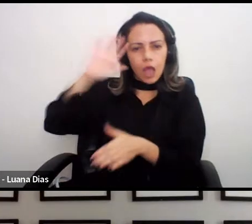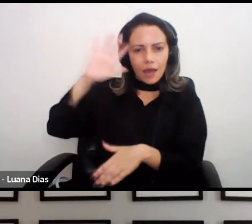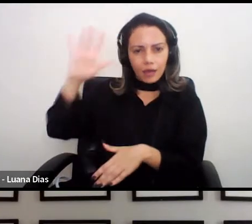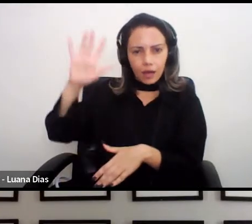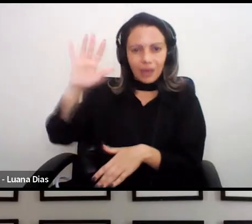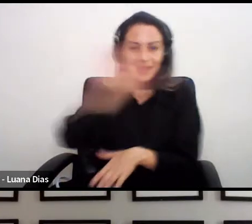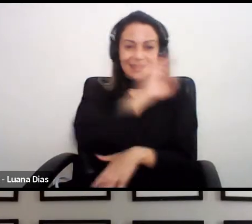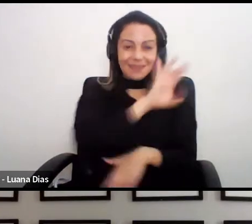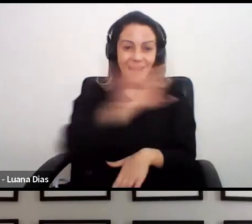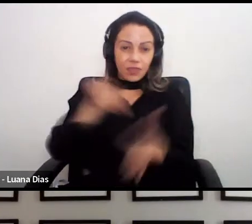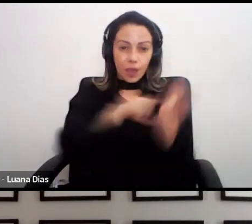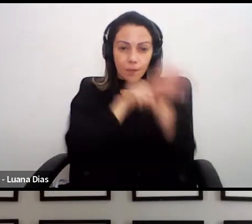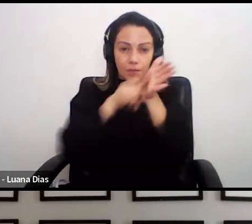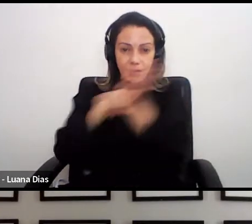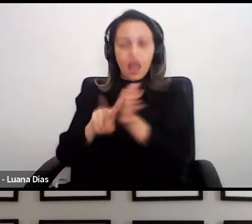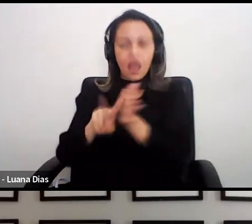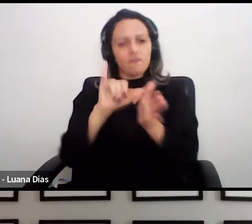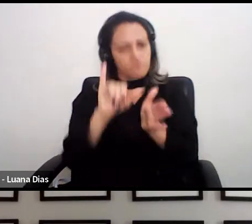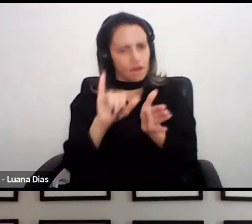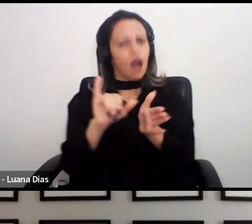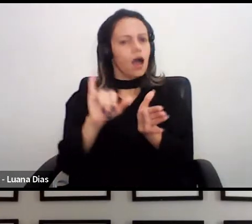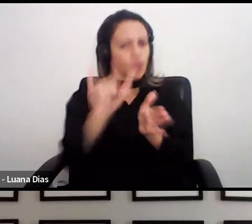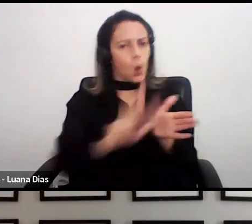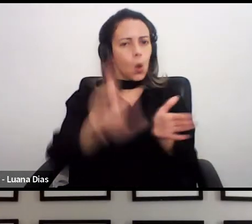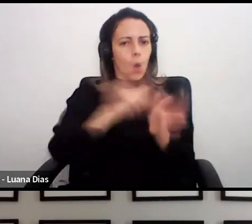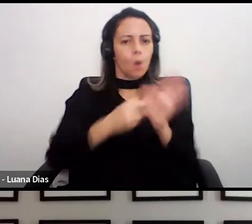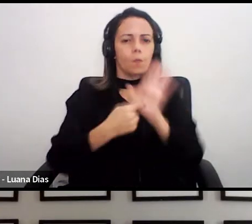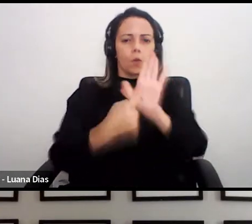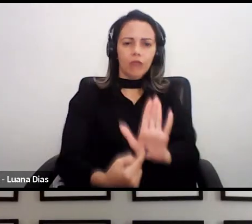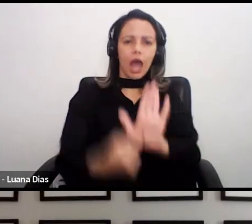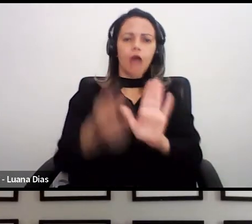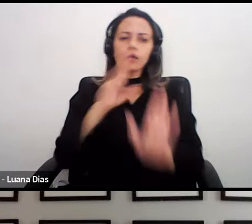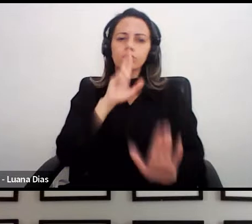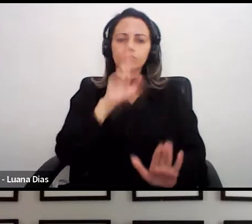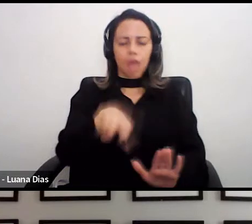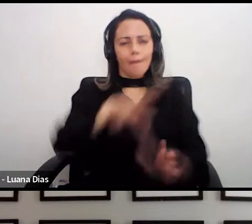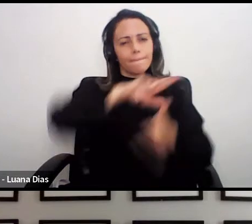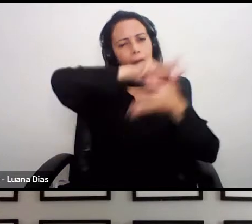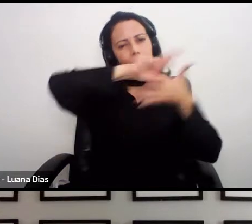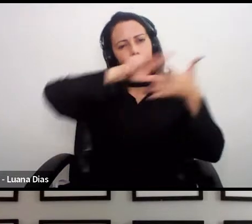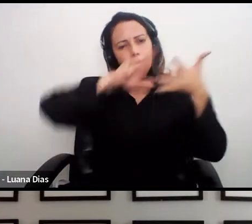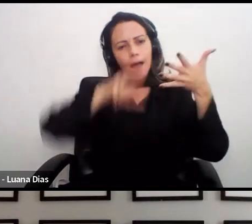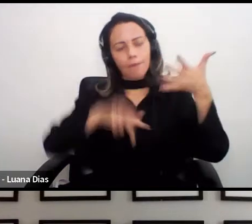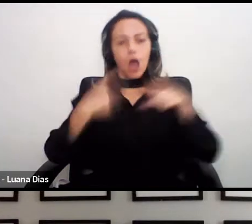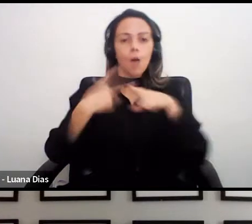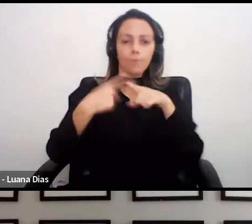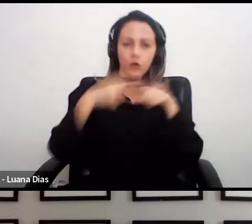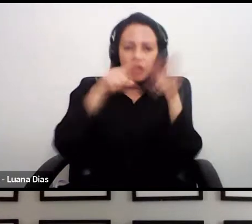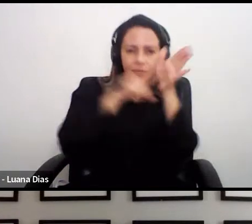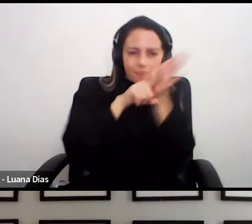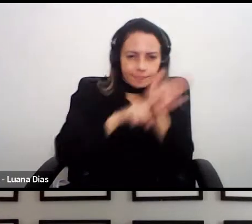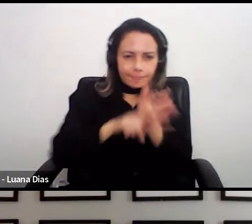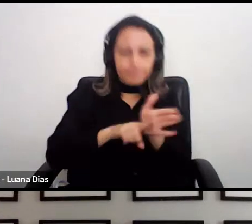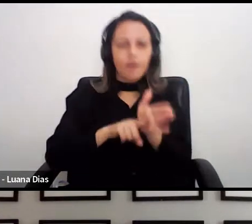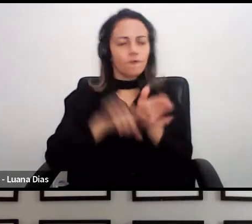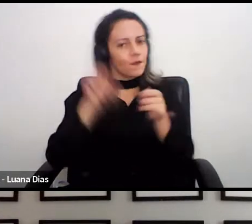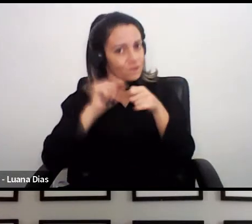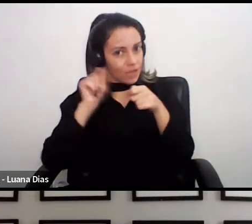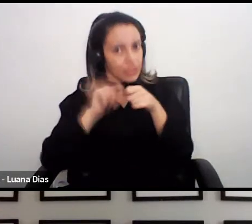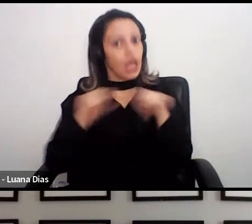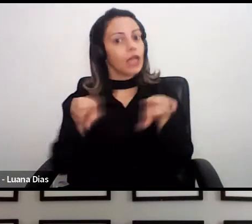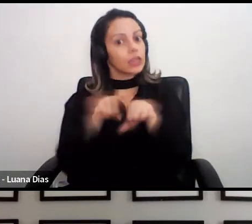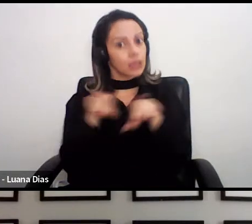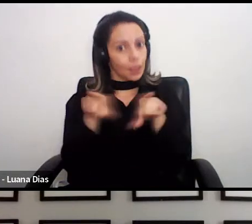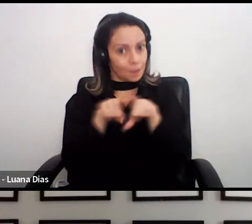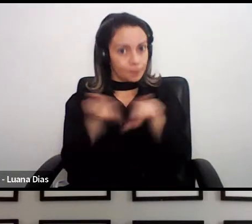das pesquisas vai, obviamente, apresentar resultados diversos, porque a investigação foi feita também